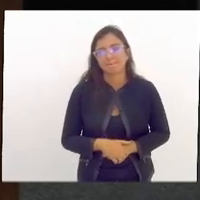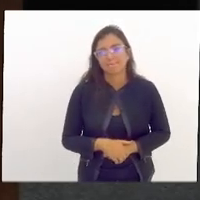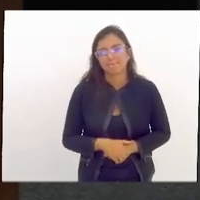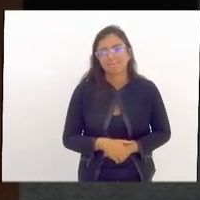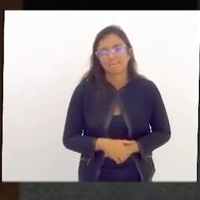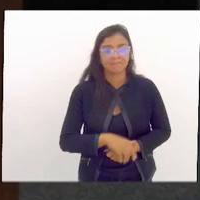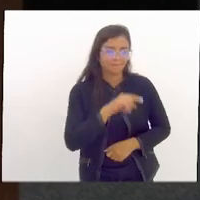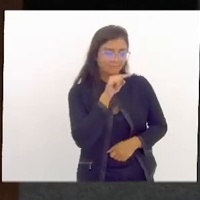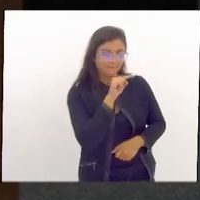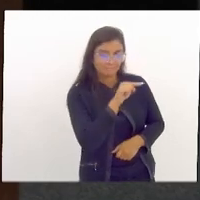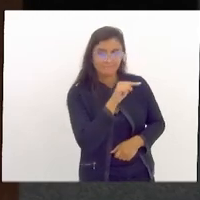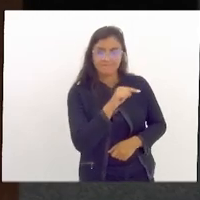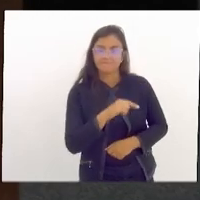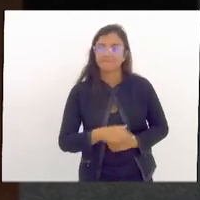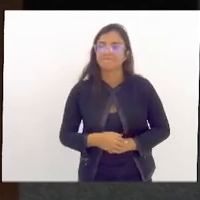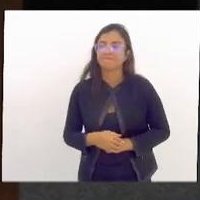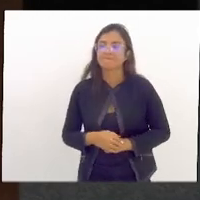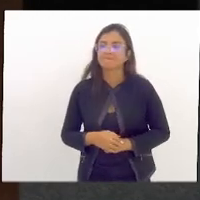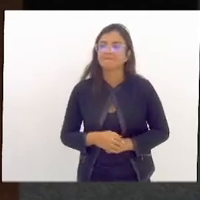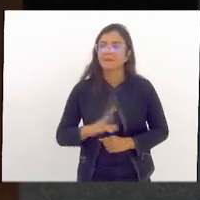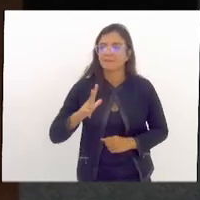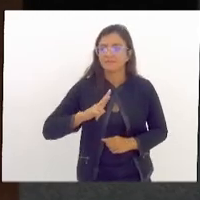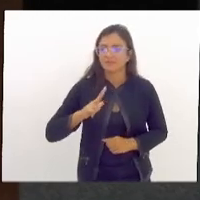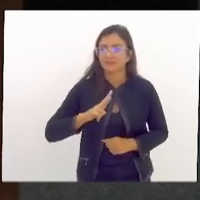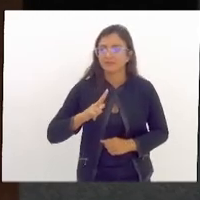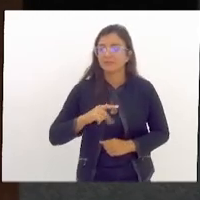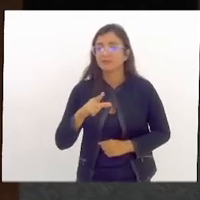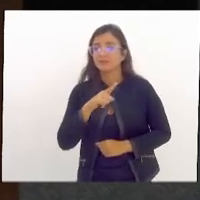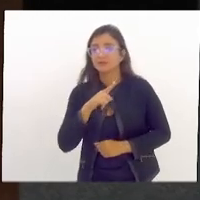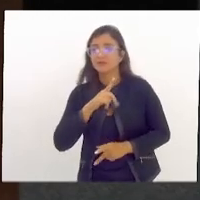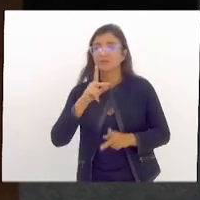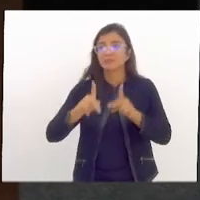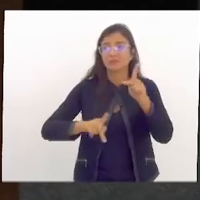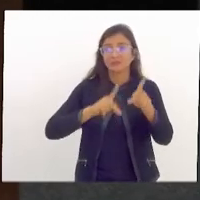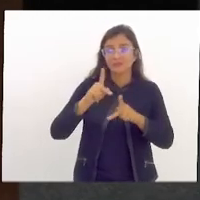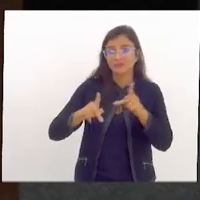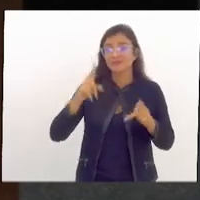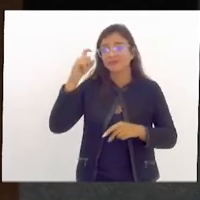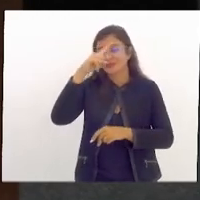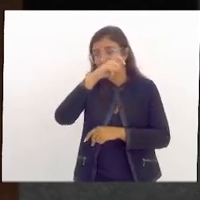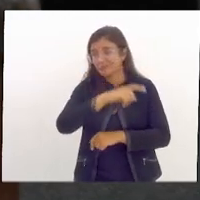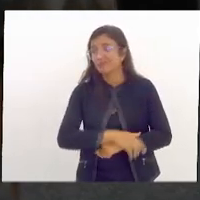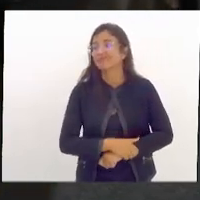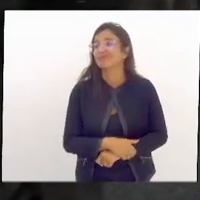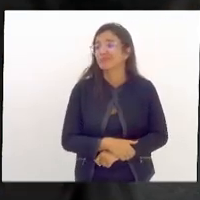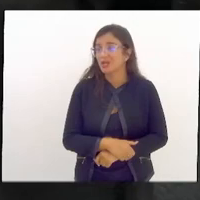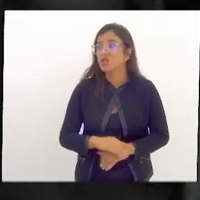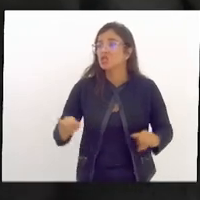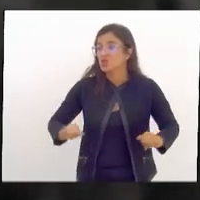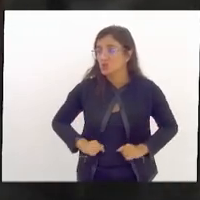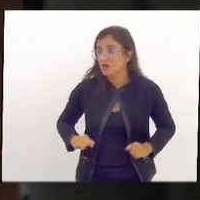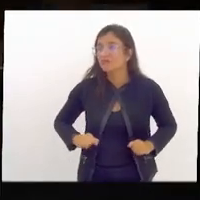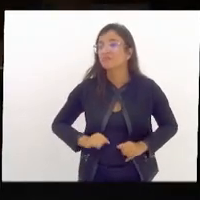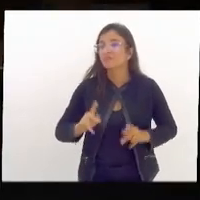concessão à iniciativa privada, a população entrou pelo cano. Bem, esse